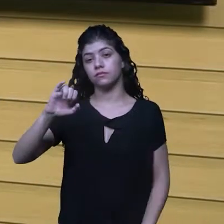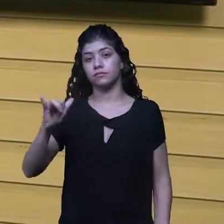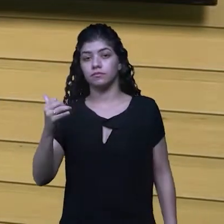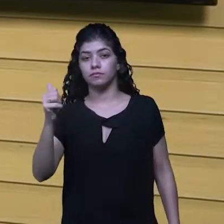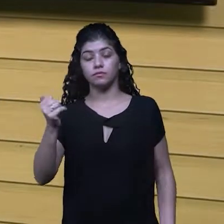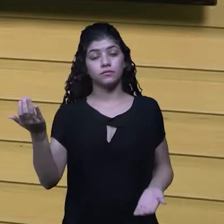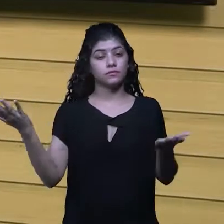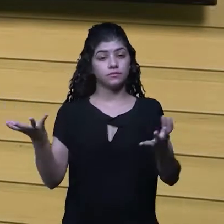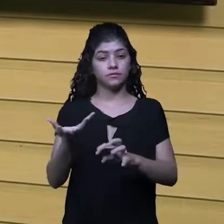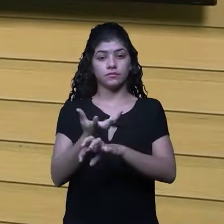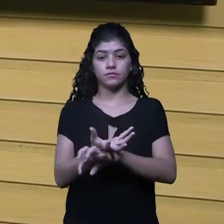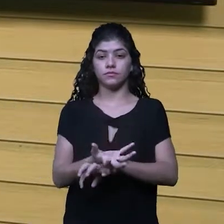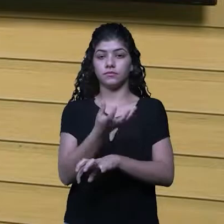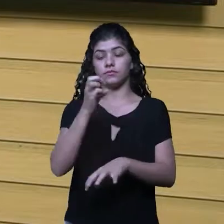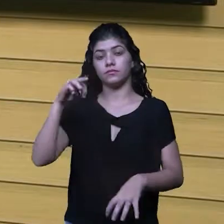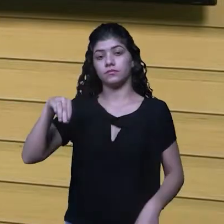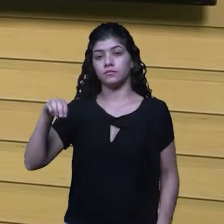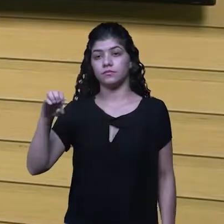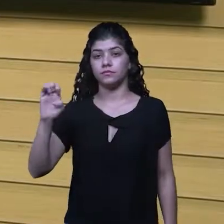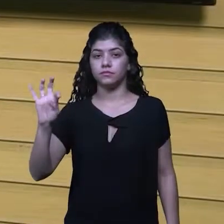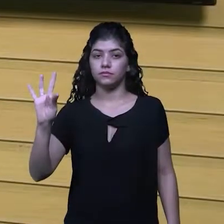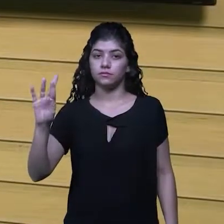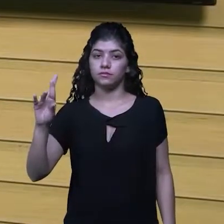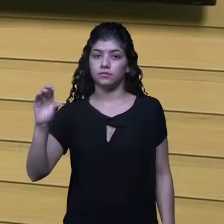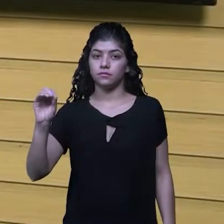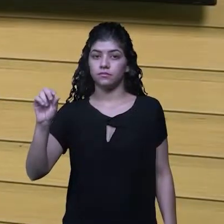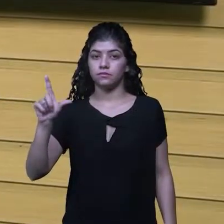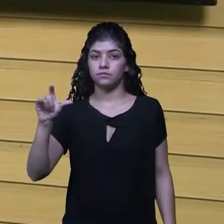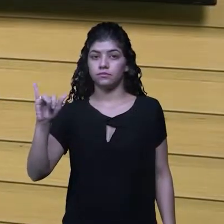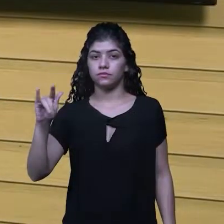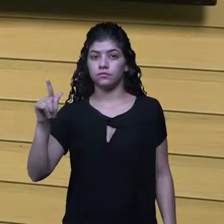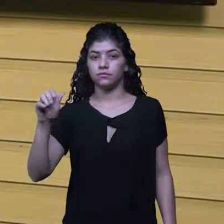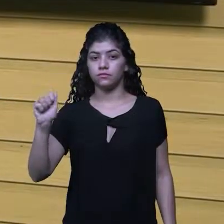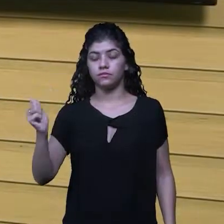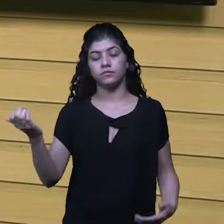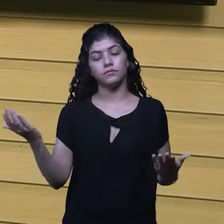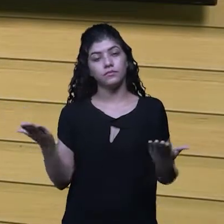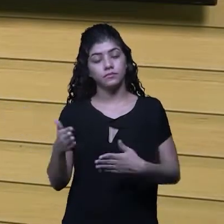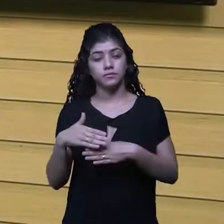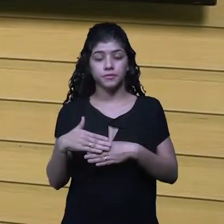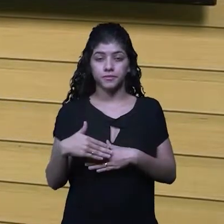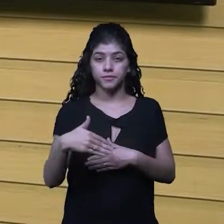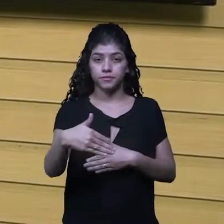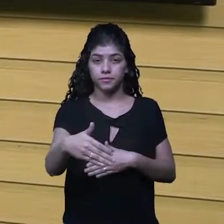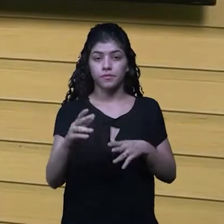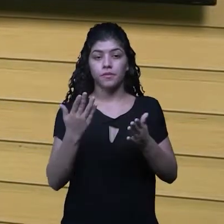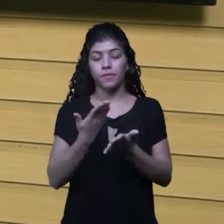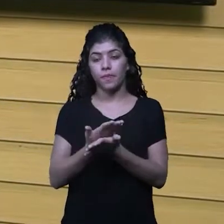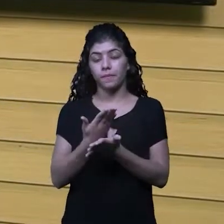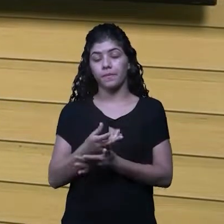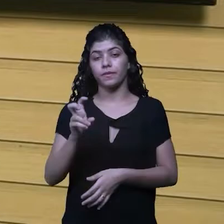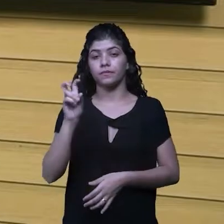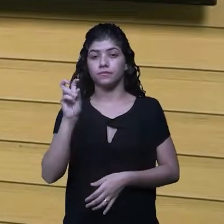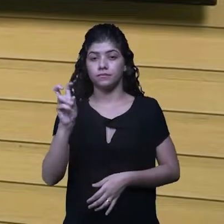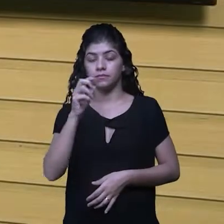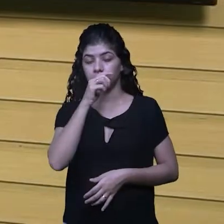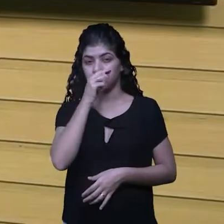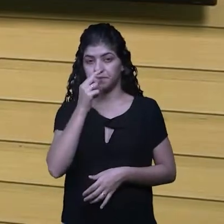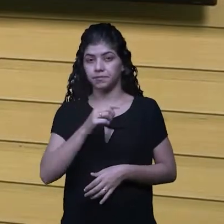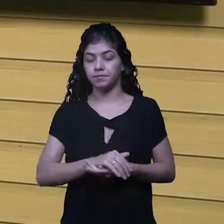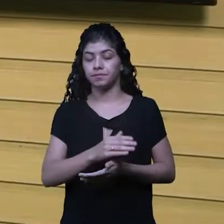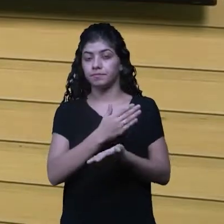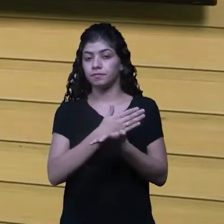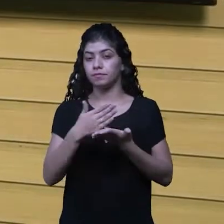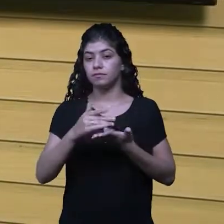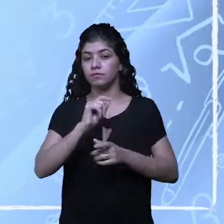de metrologia. Vamos continuar esta aula. Então, essa é a aula 5. Vamos dar início